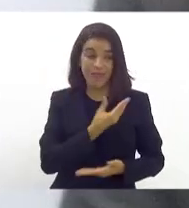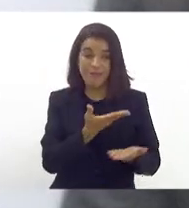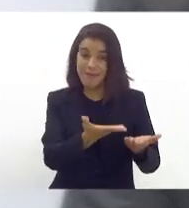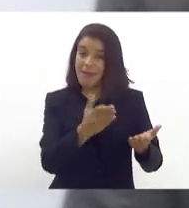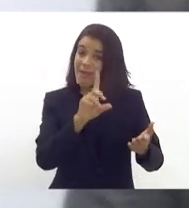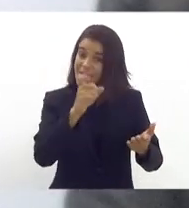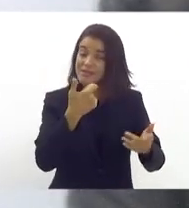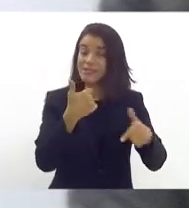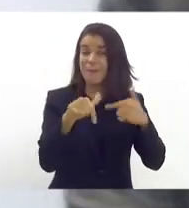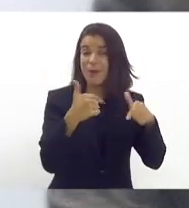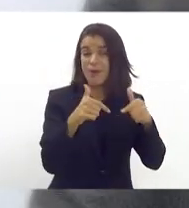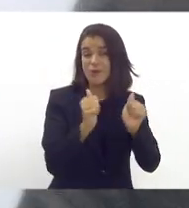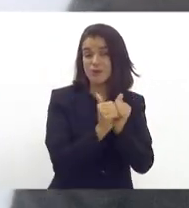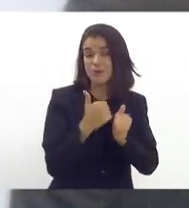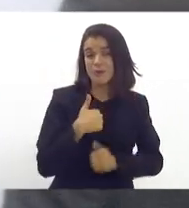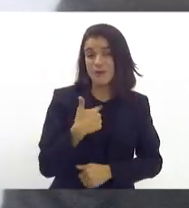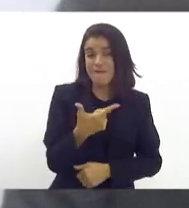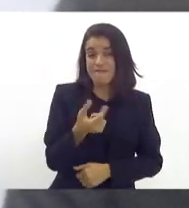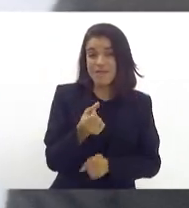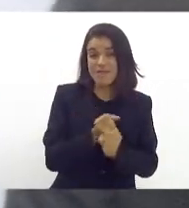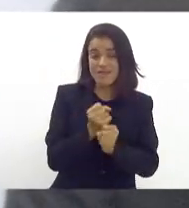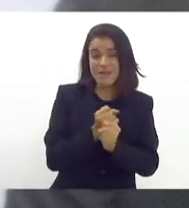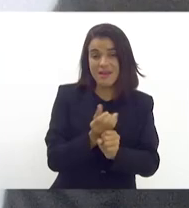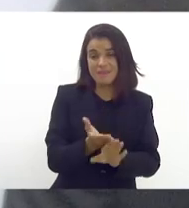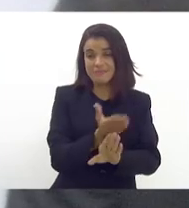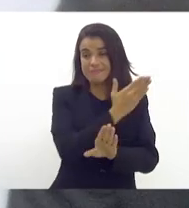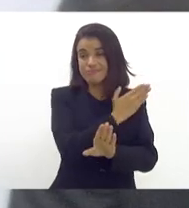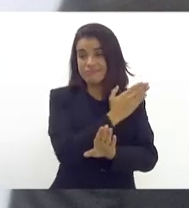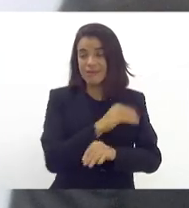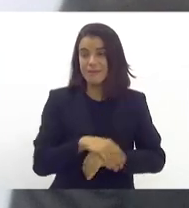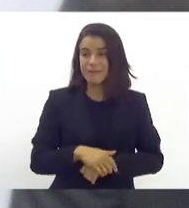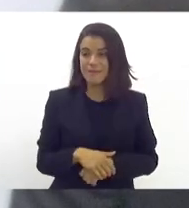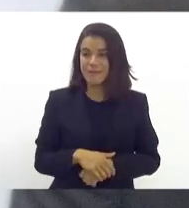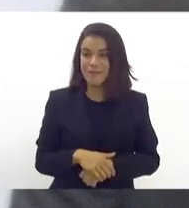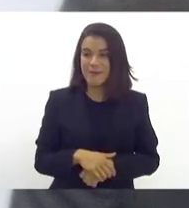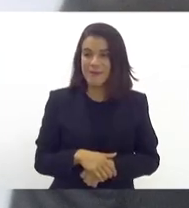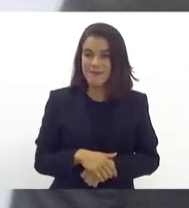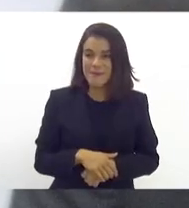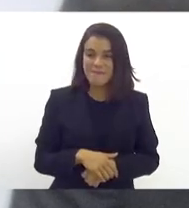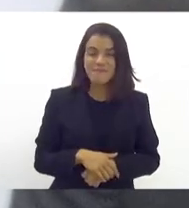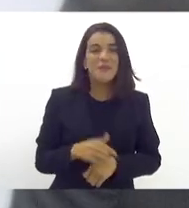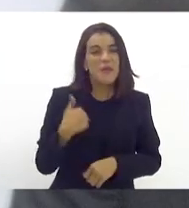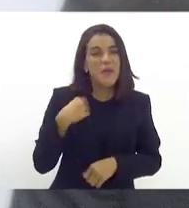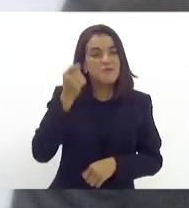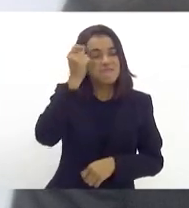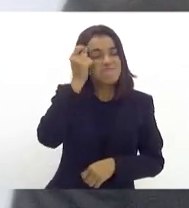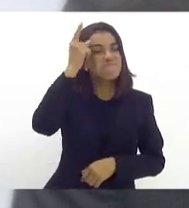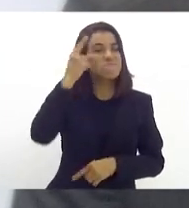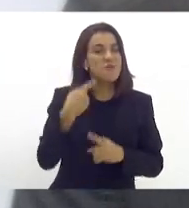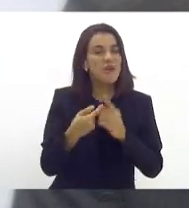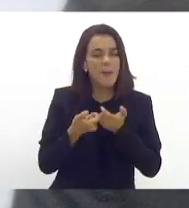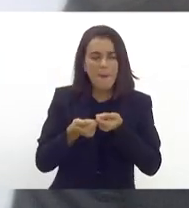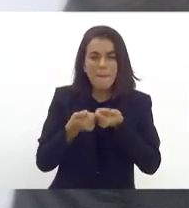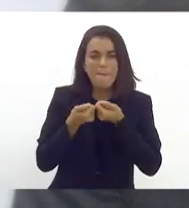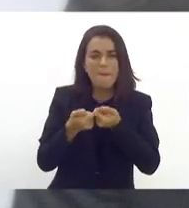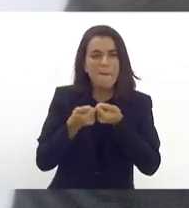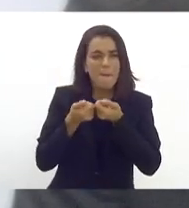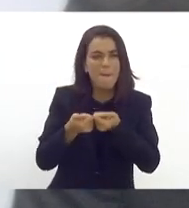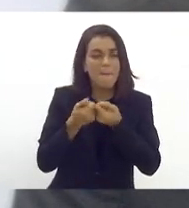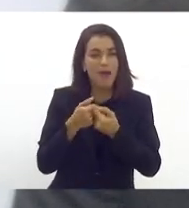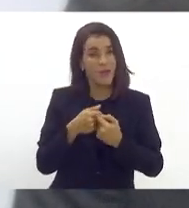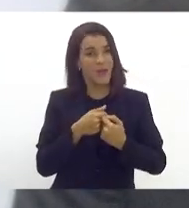comigo há 20 anos atrás e eu soube porque nós trocamos mensagens e nos falamos eu falei que